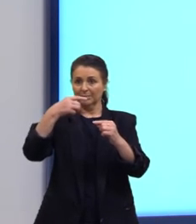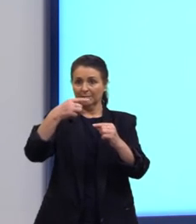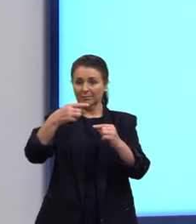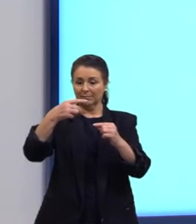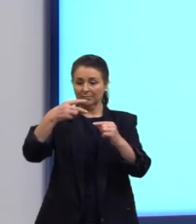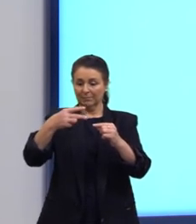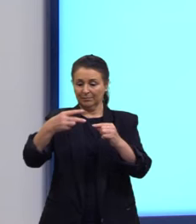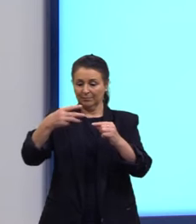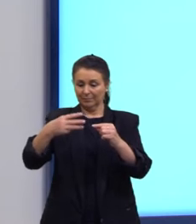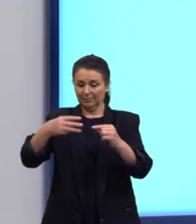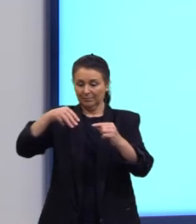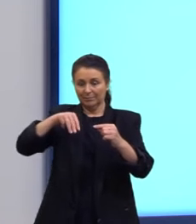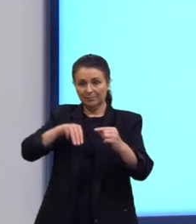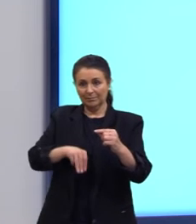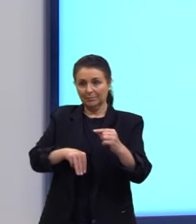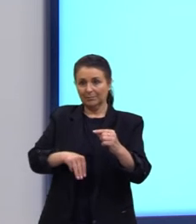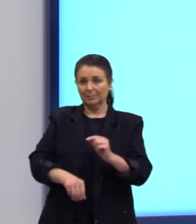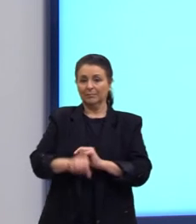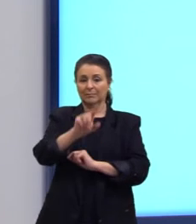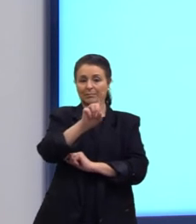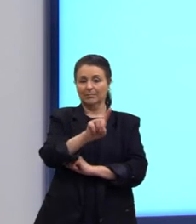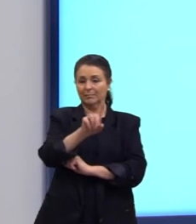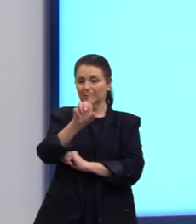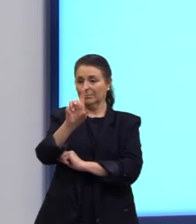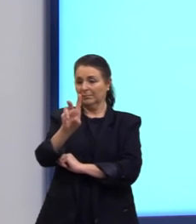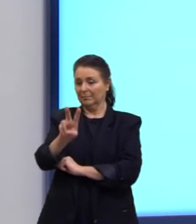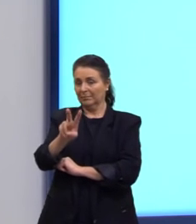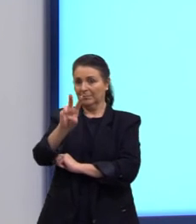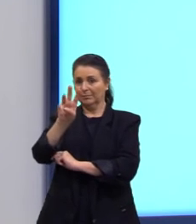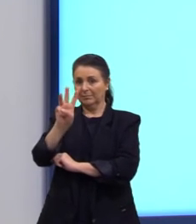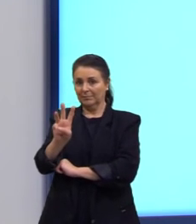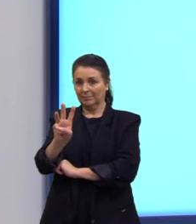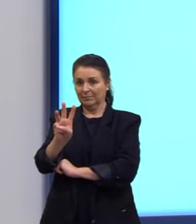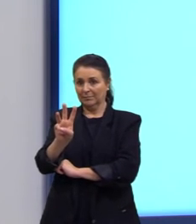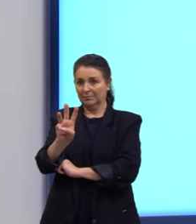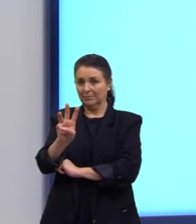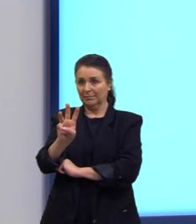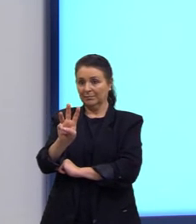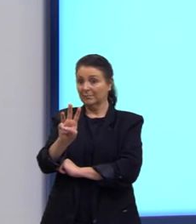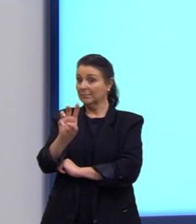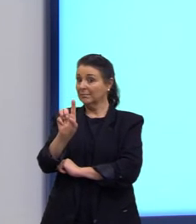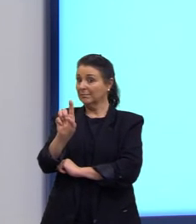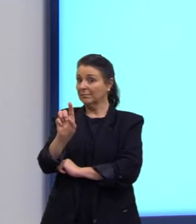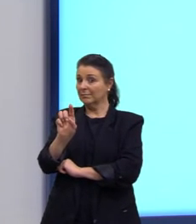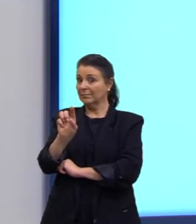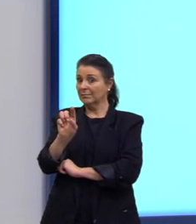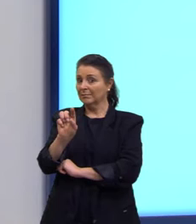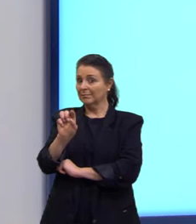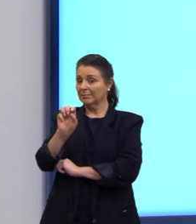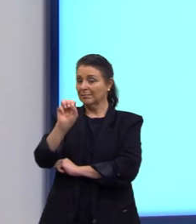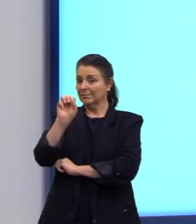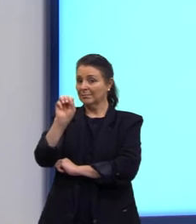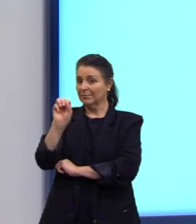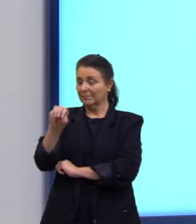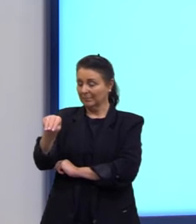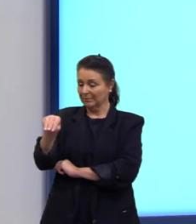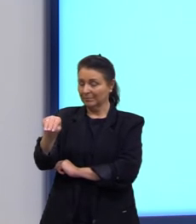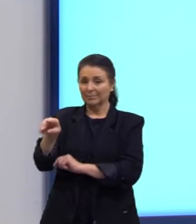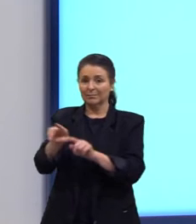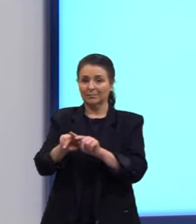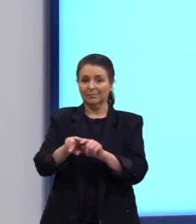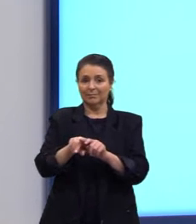assim como nós temos as colunas um dois três Até chegar na última coluna que seria coluna n